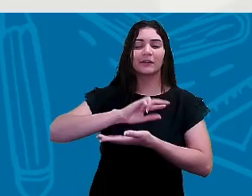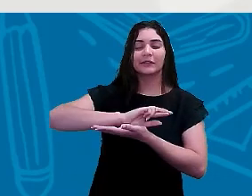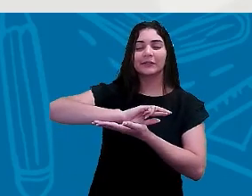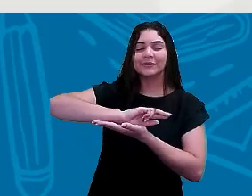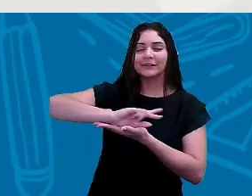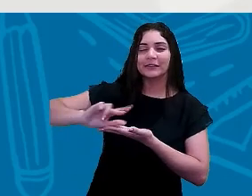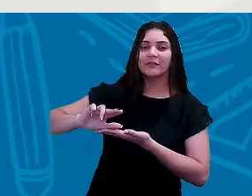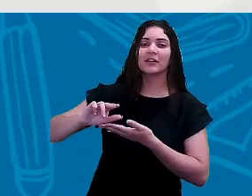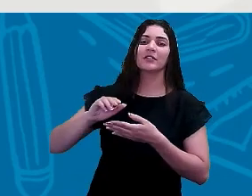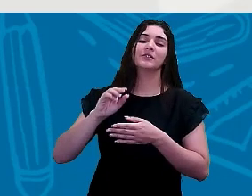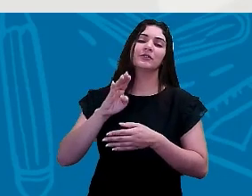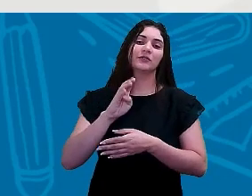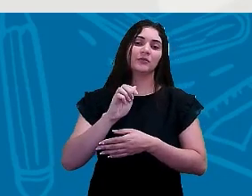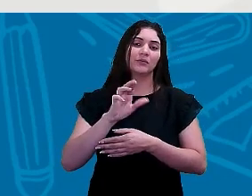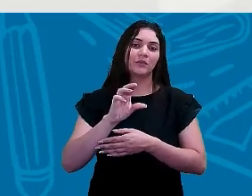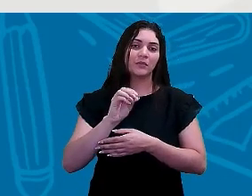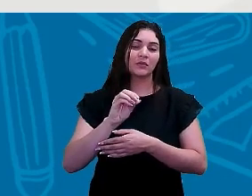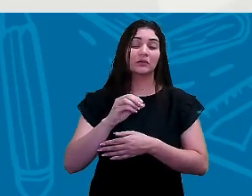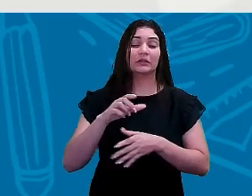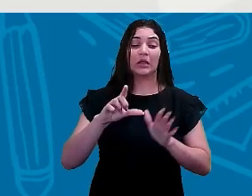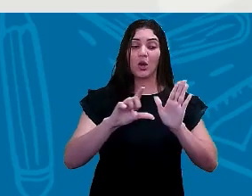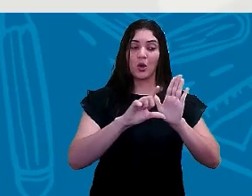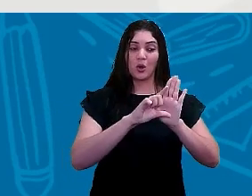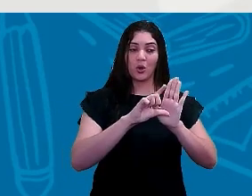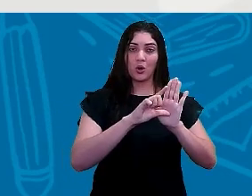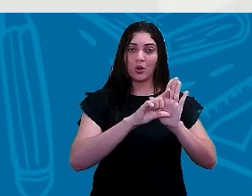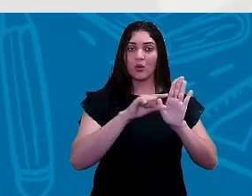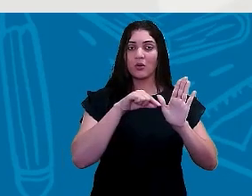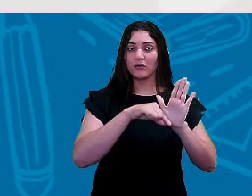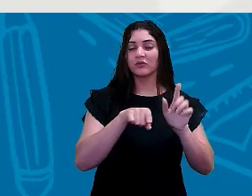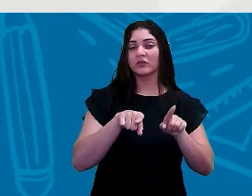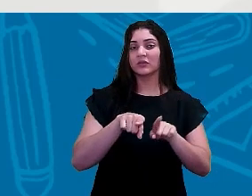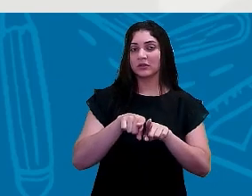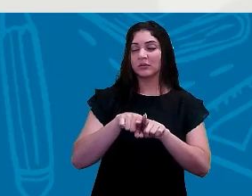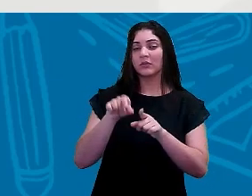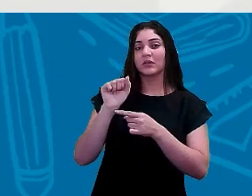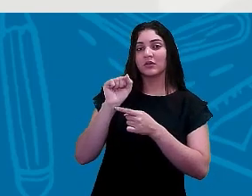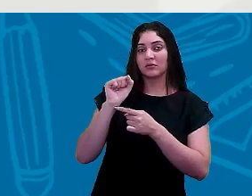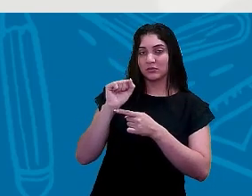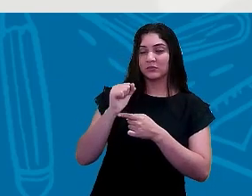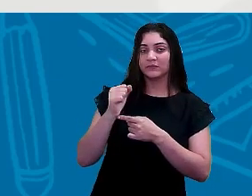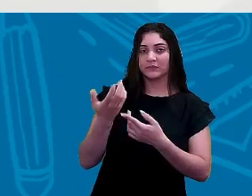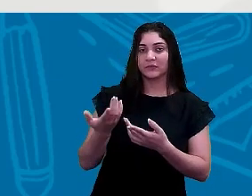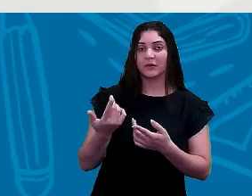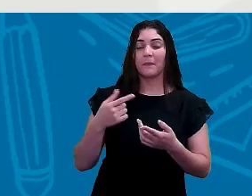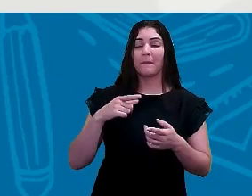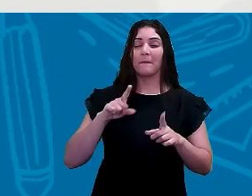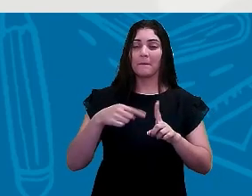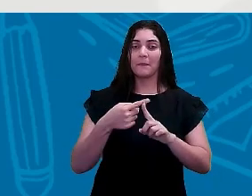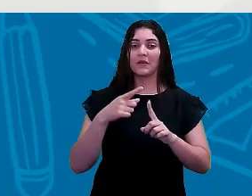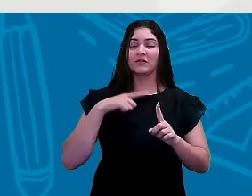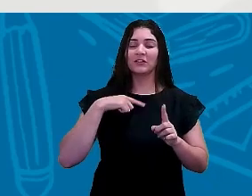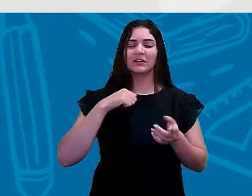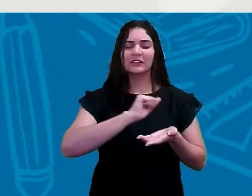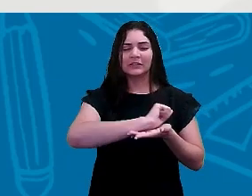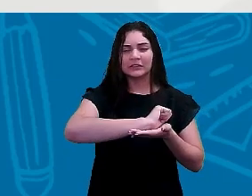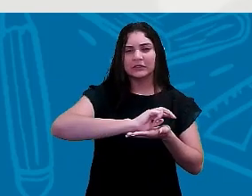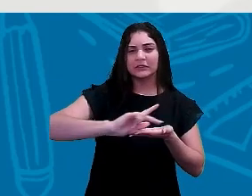é isso? Loja, loja também é um nome que é um substantivo, existem muitas